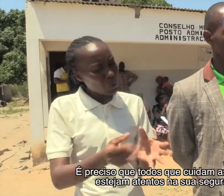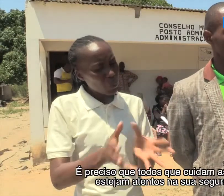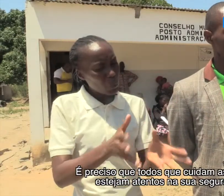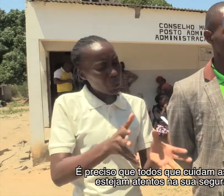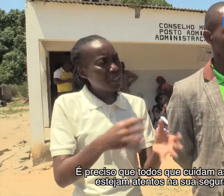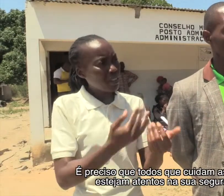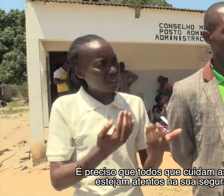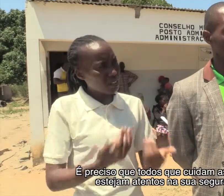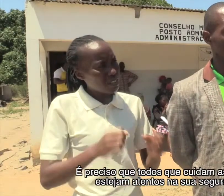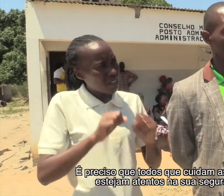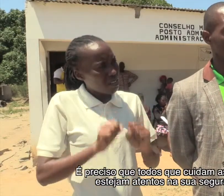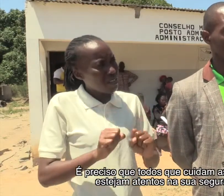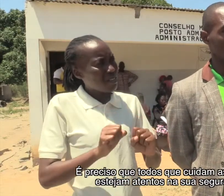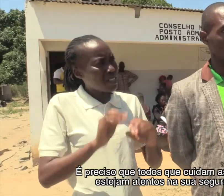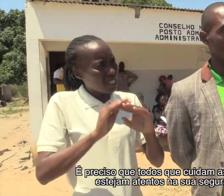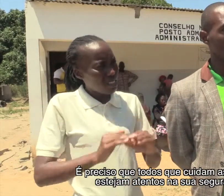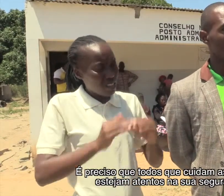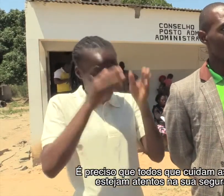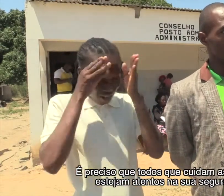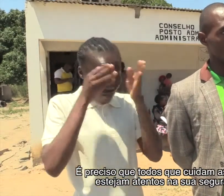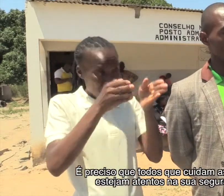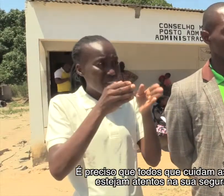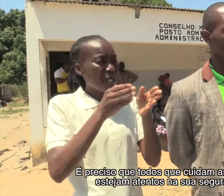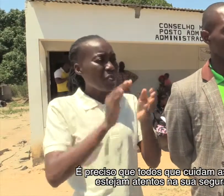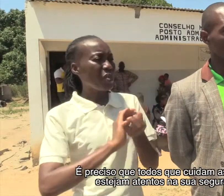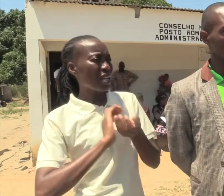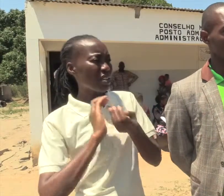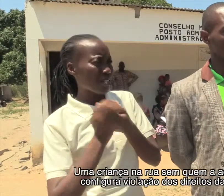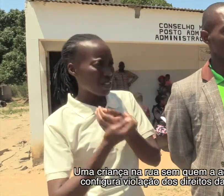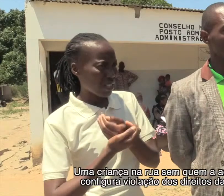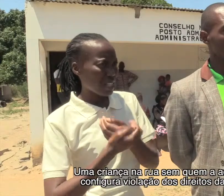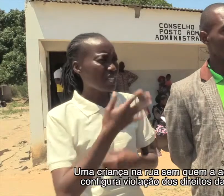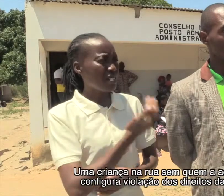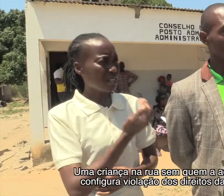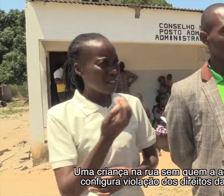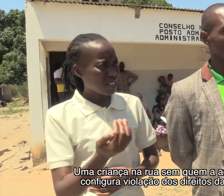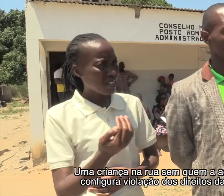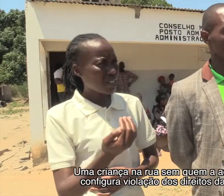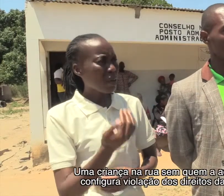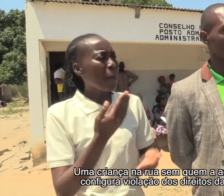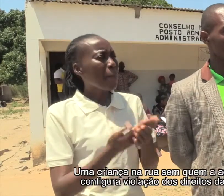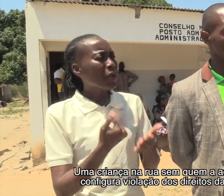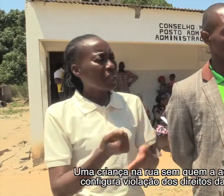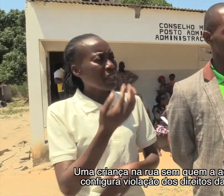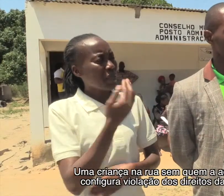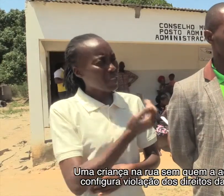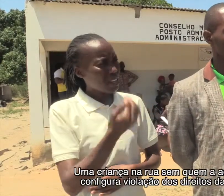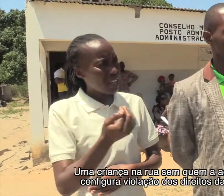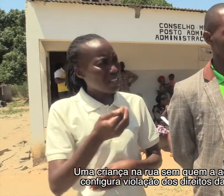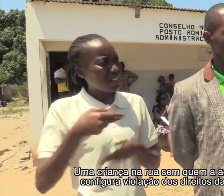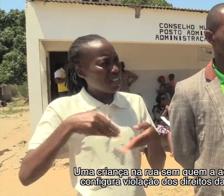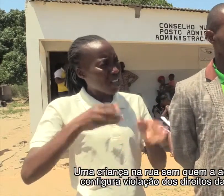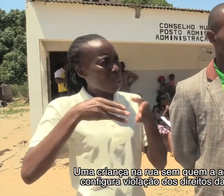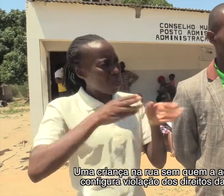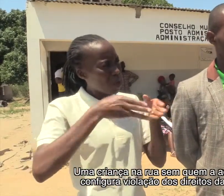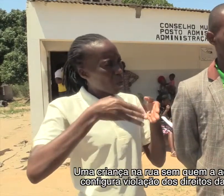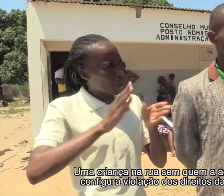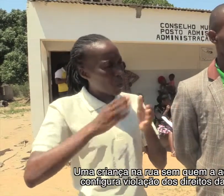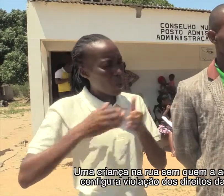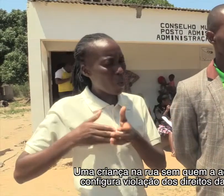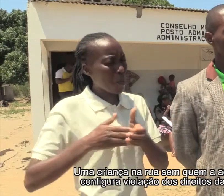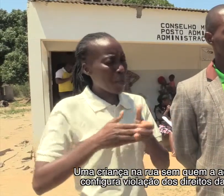das crianças, que estejam atentos naquilo que se revela, a segurança da própria criança. Porque uma criança na rua sem que alguém lhe